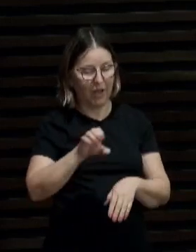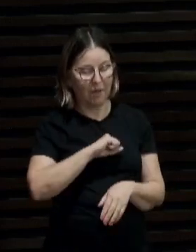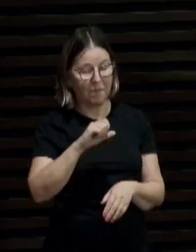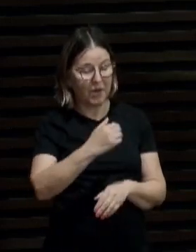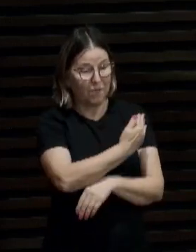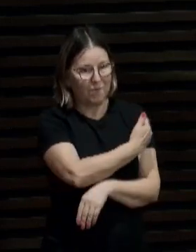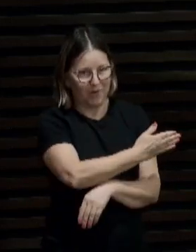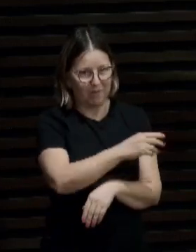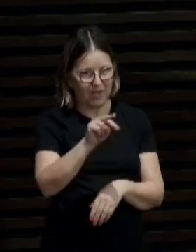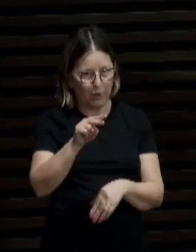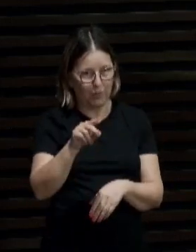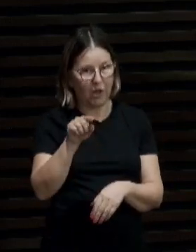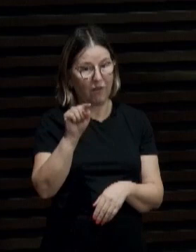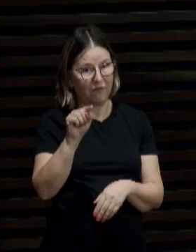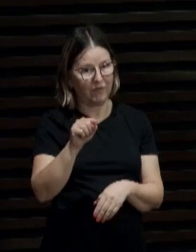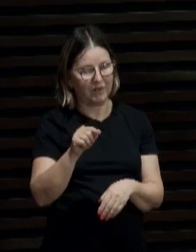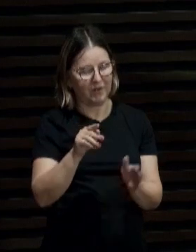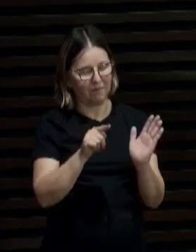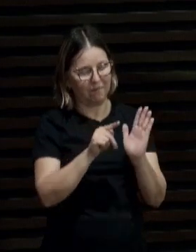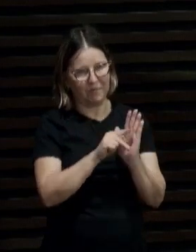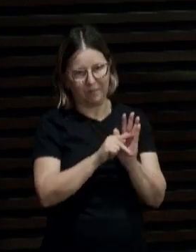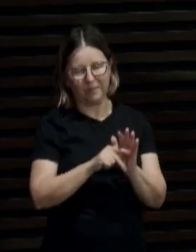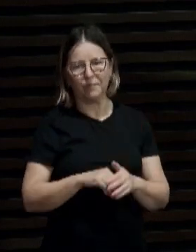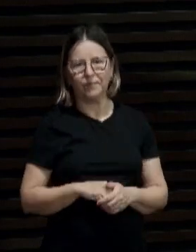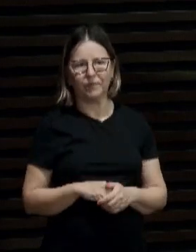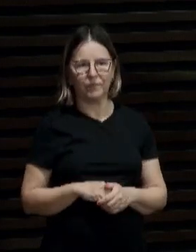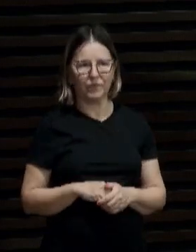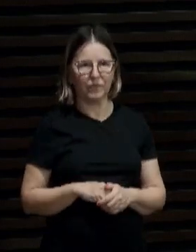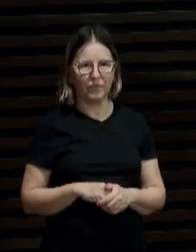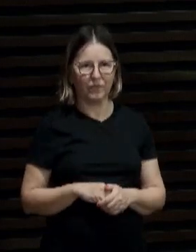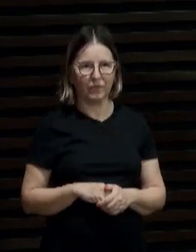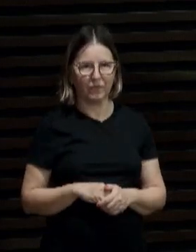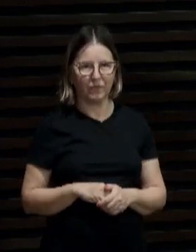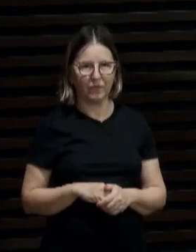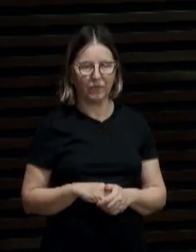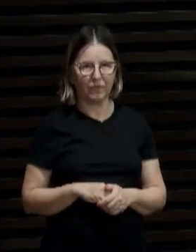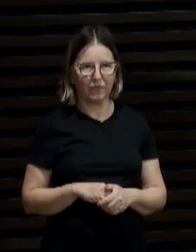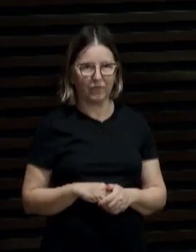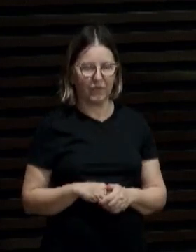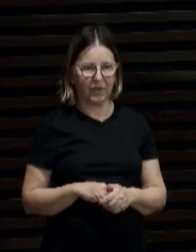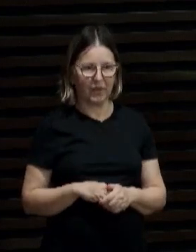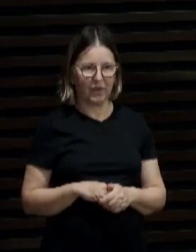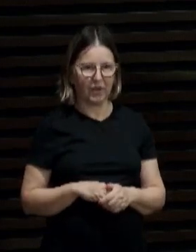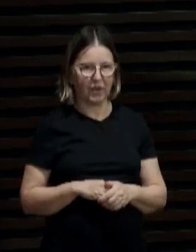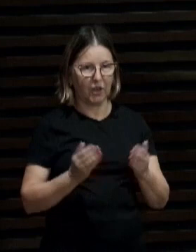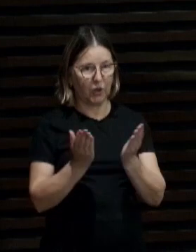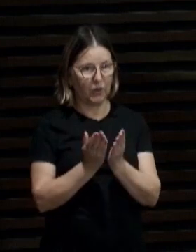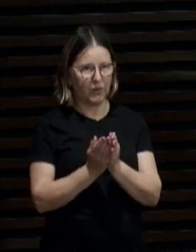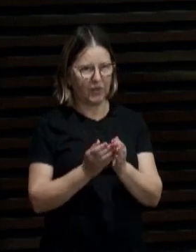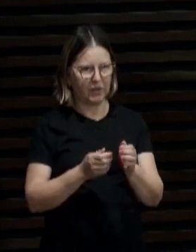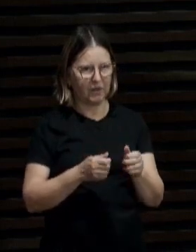O relacionamento com os irmãos que foi tão atacado nesse período, né? Nesses 2 últimos anos, que até o nosso